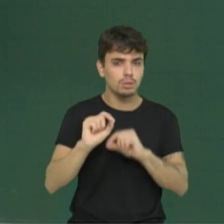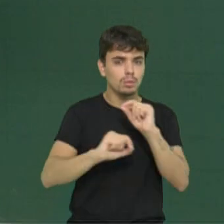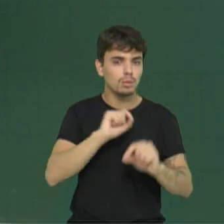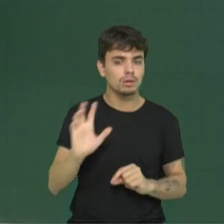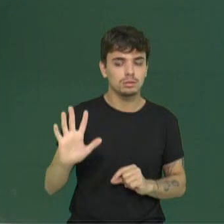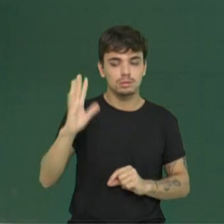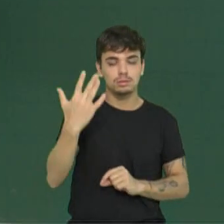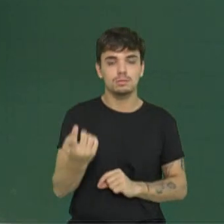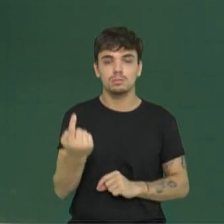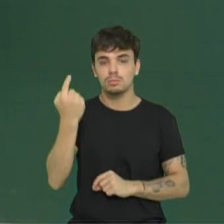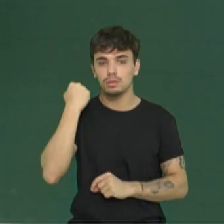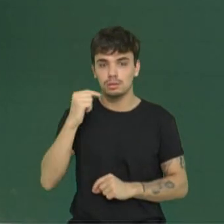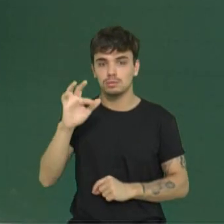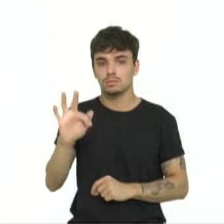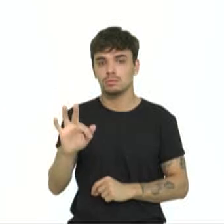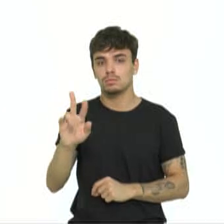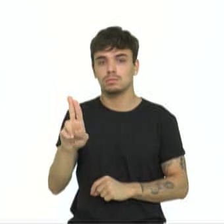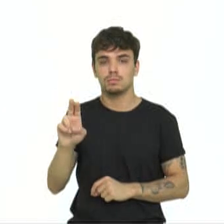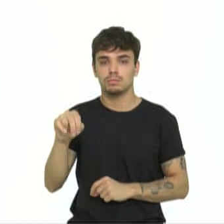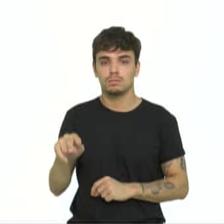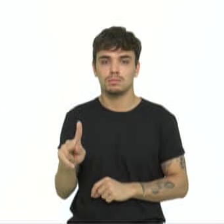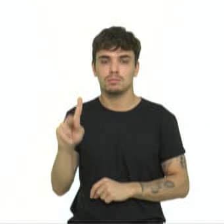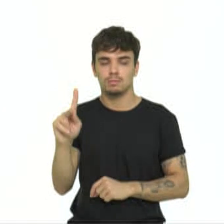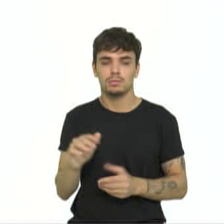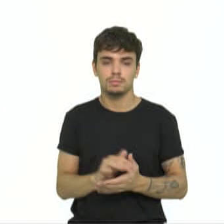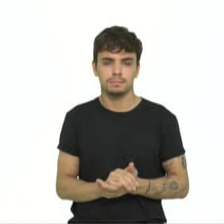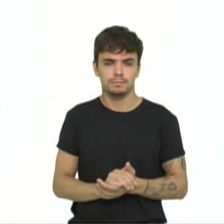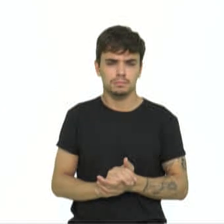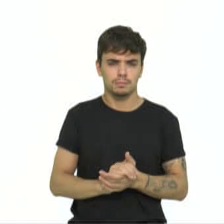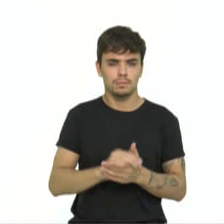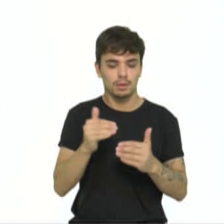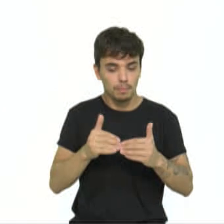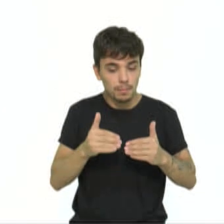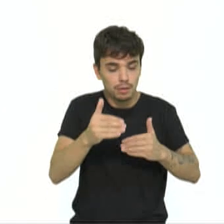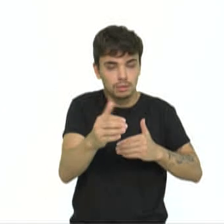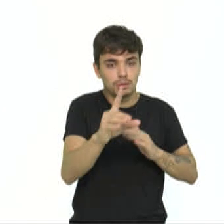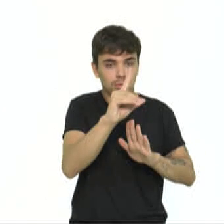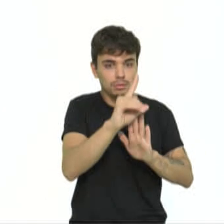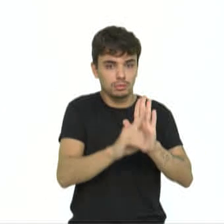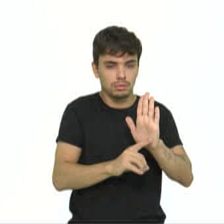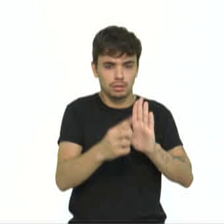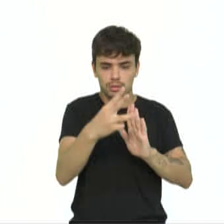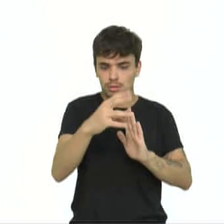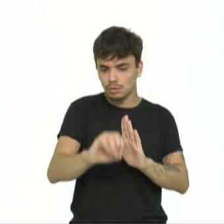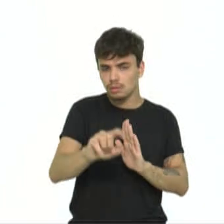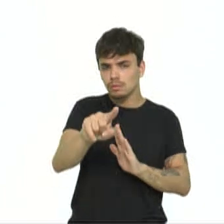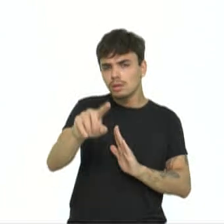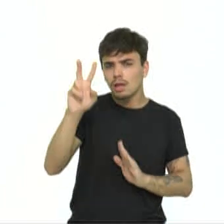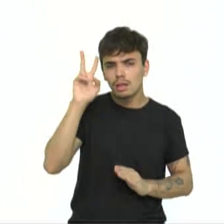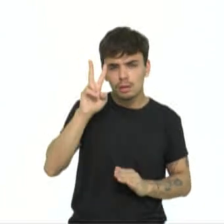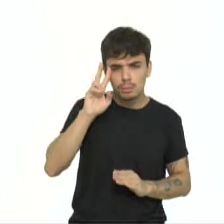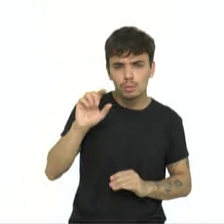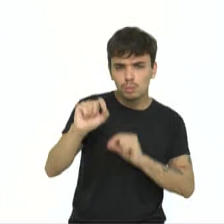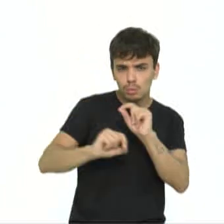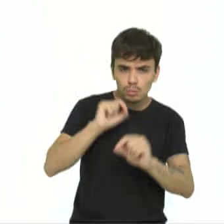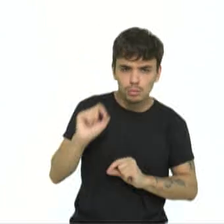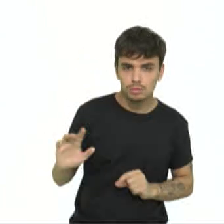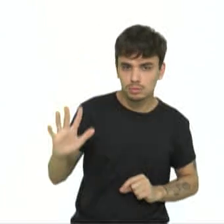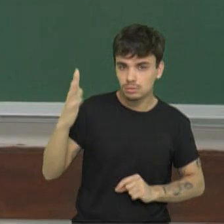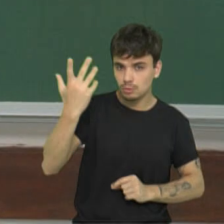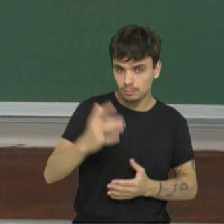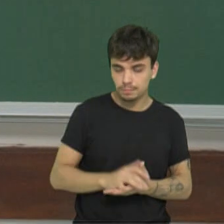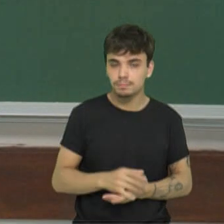com o funk, tá? Houve a partir da década de 30, vocês lembram o que aconteceu na década de